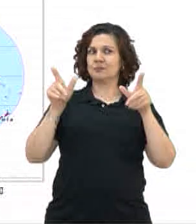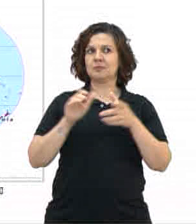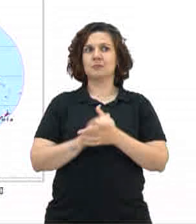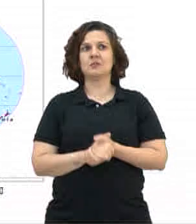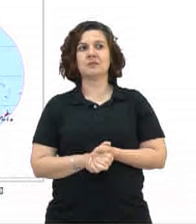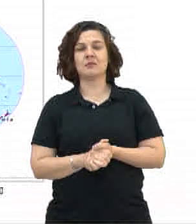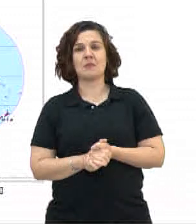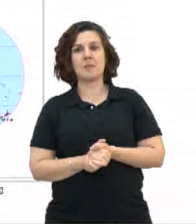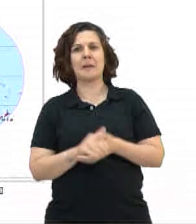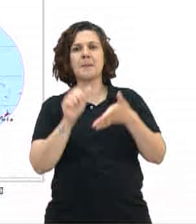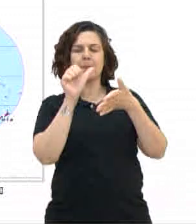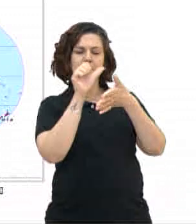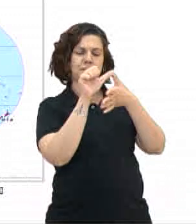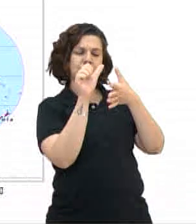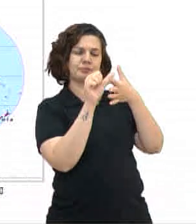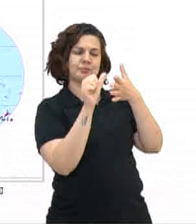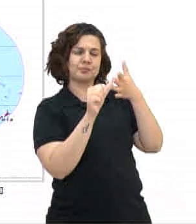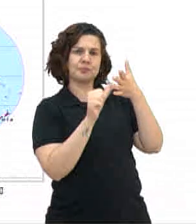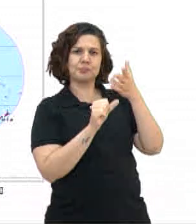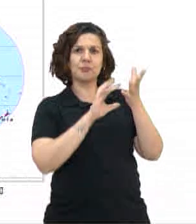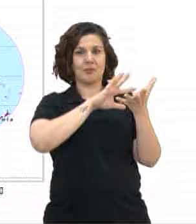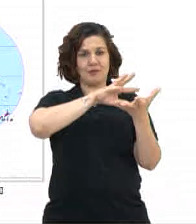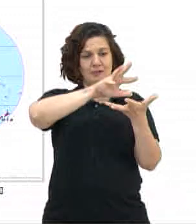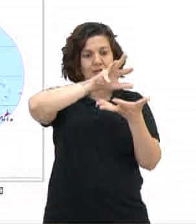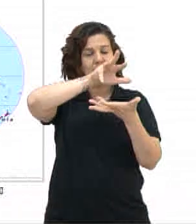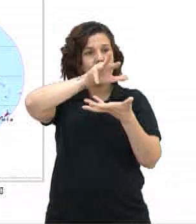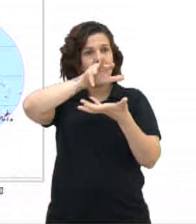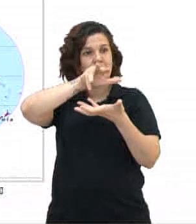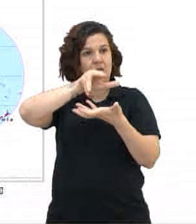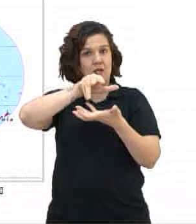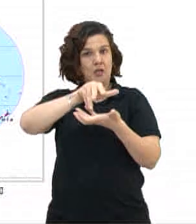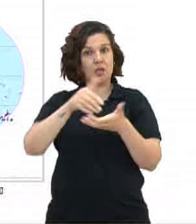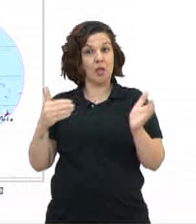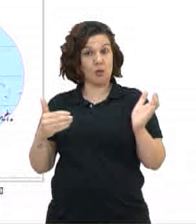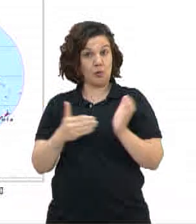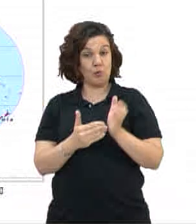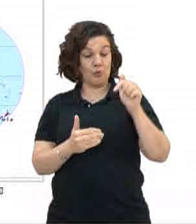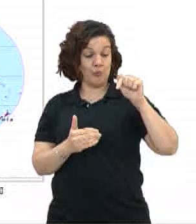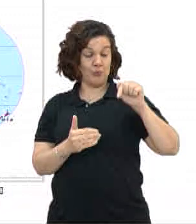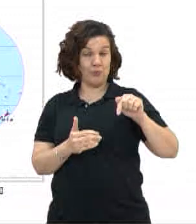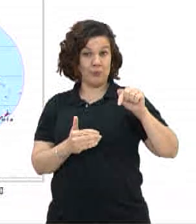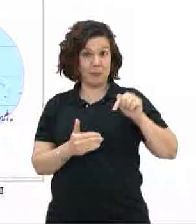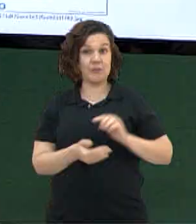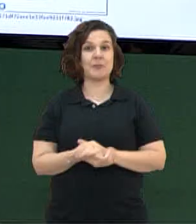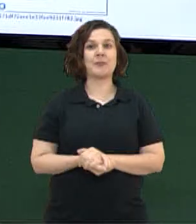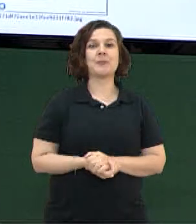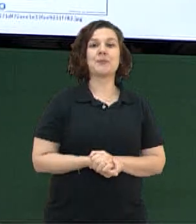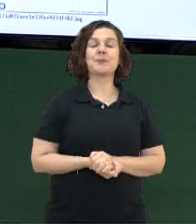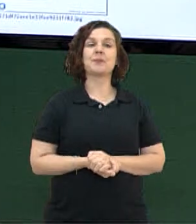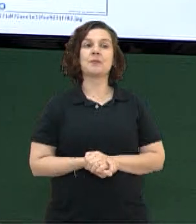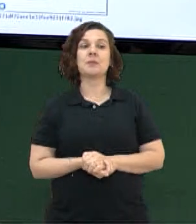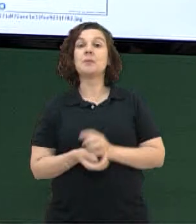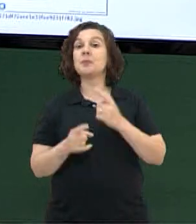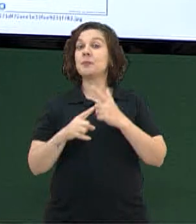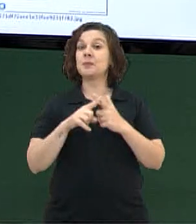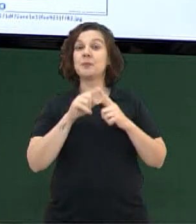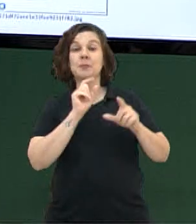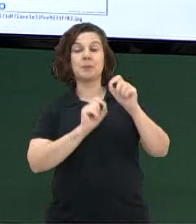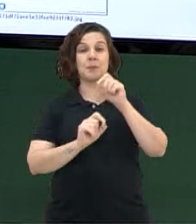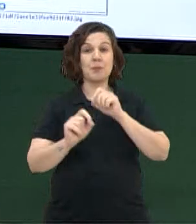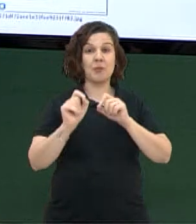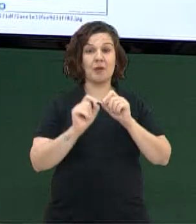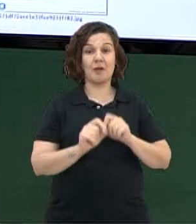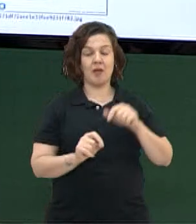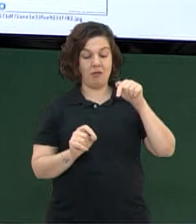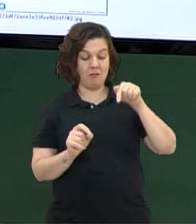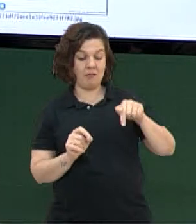identificar muito mais detalhes a respeito da superfície terrestre no mapa do canto inferior direito. Porque este mapa do canto